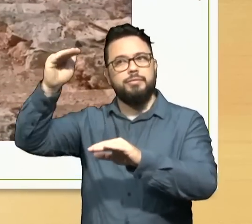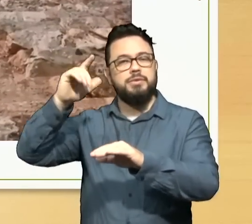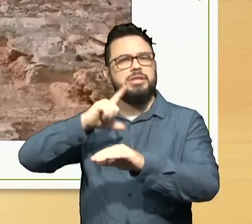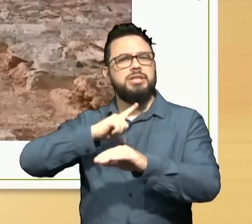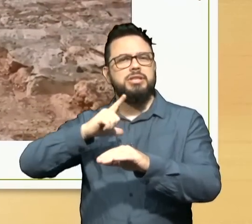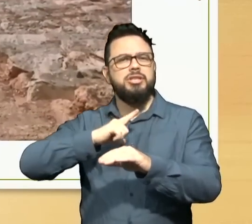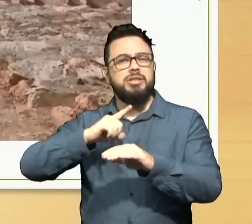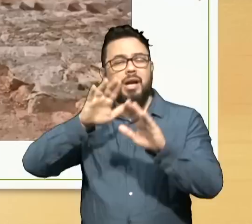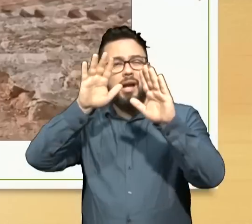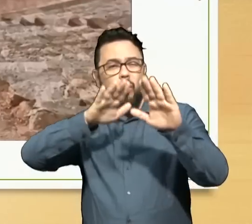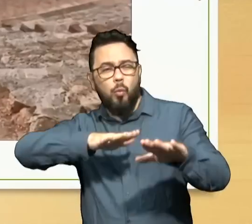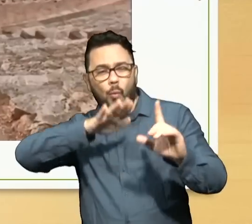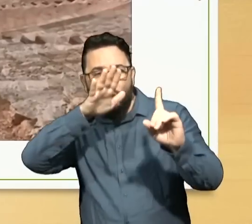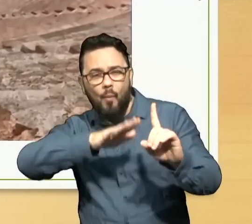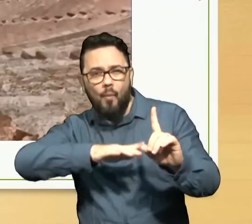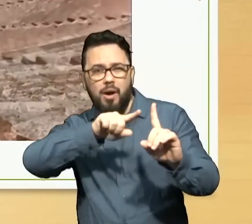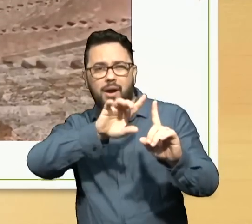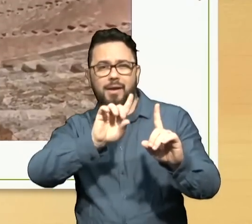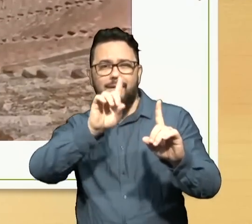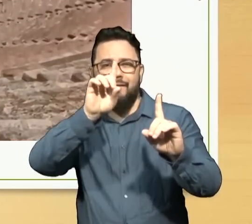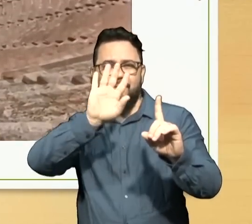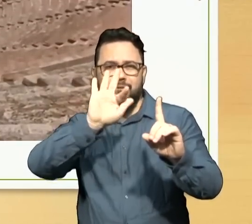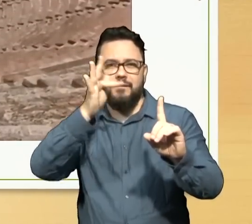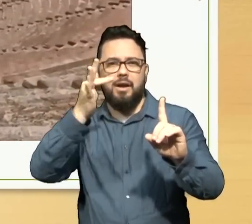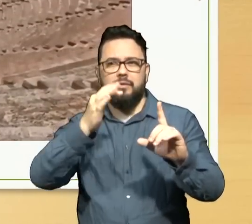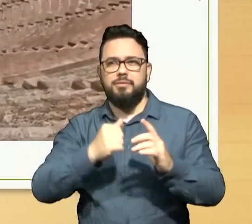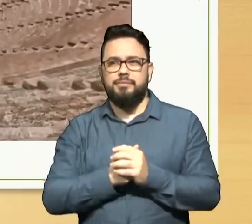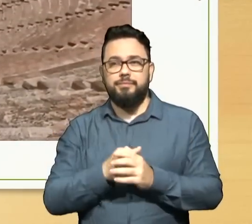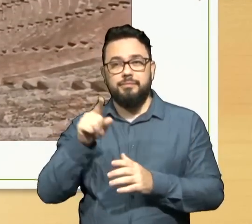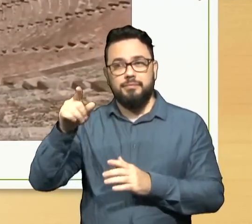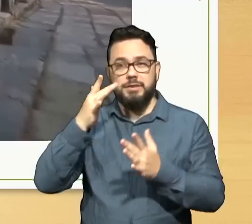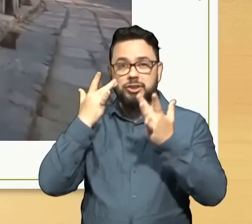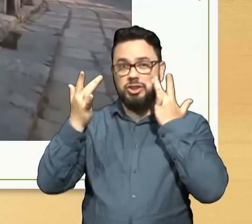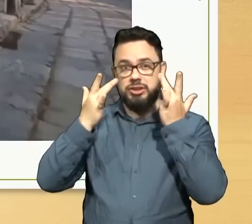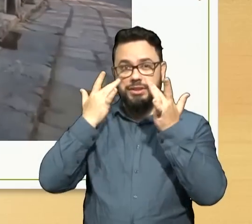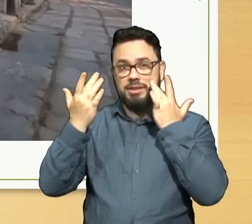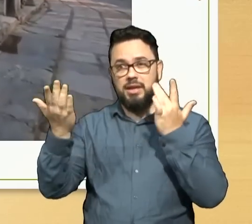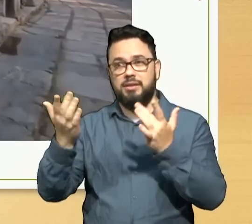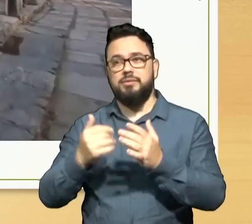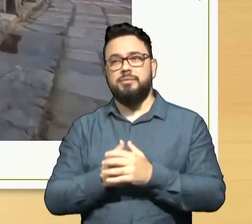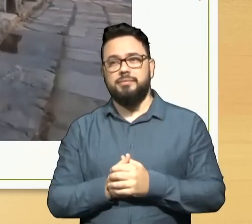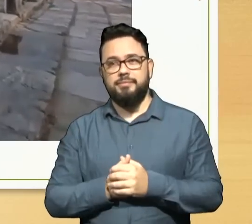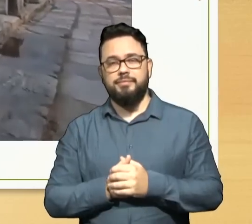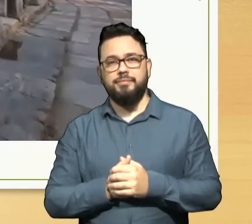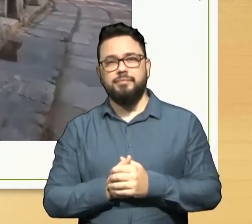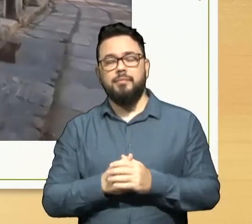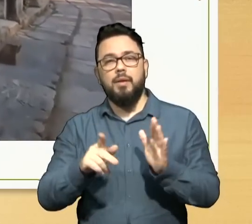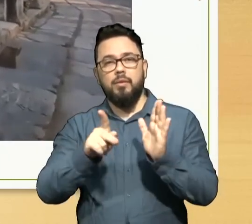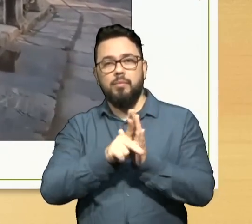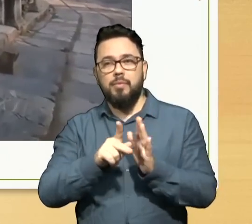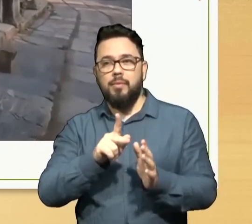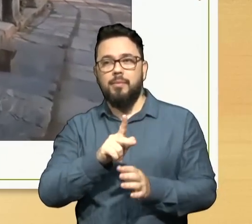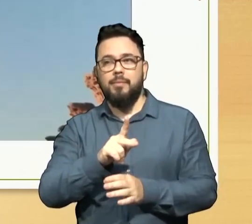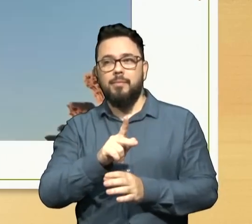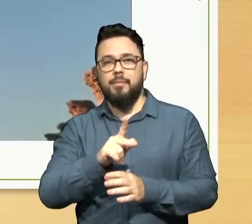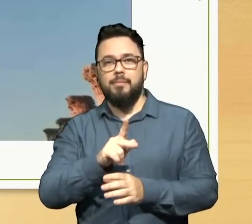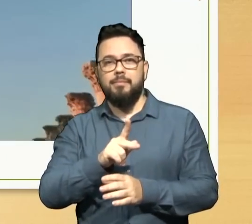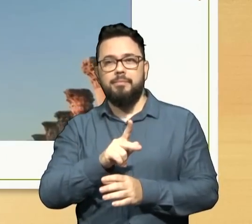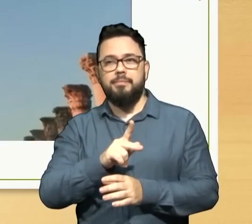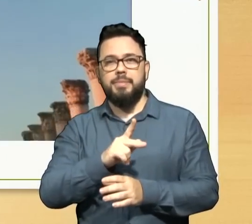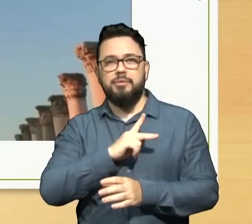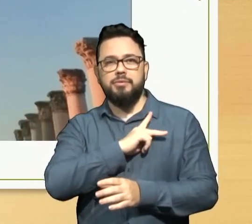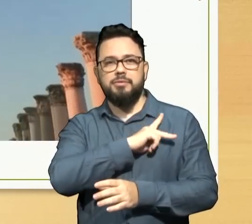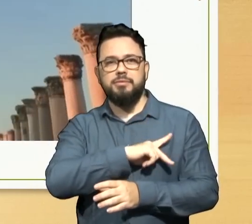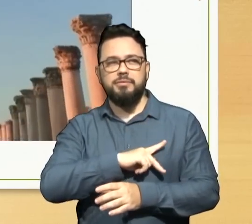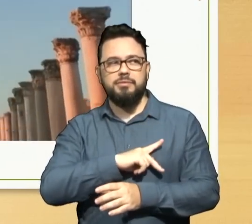Este é o teatro da cidade de Éfeso onde de acordo com o livro de Atos dos Apóstolos Paulo eh quase foi linchado ele não